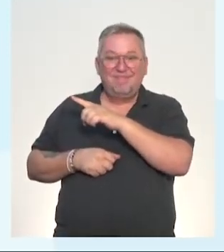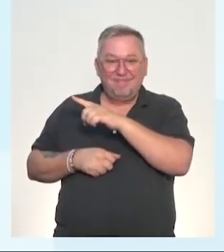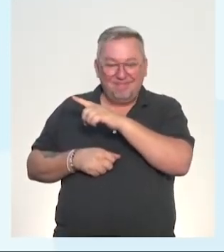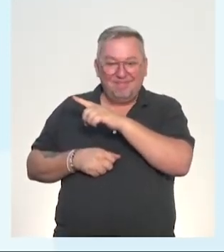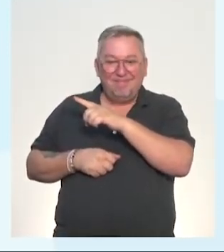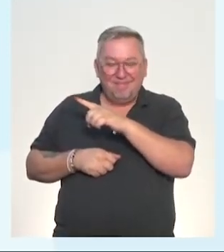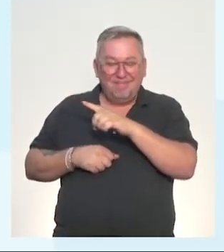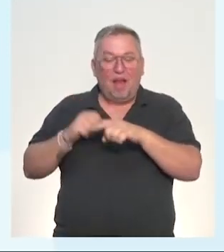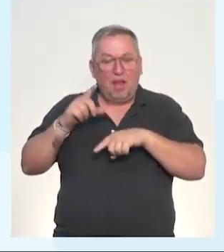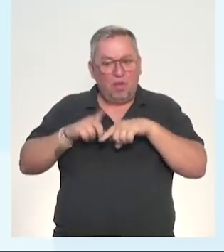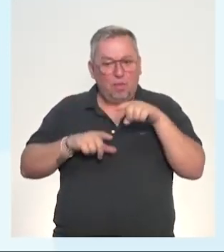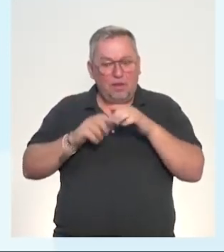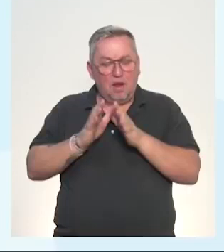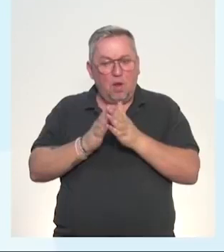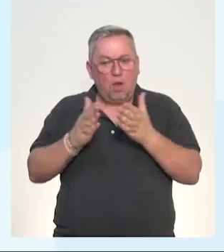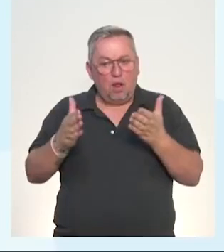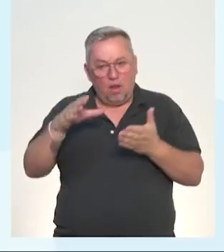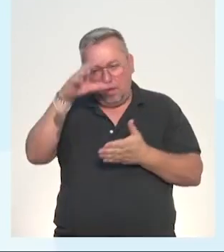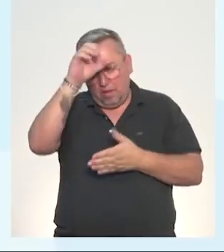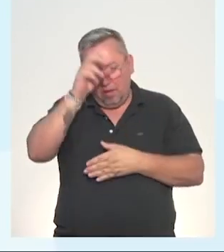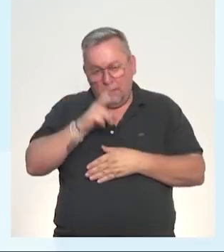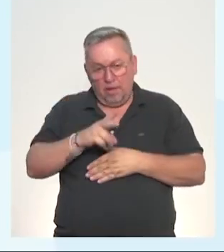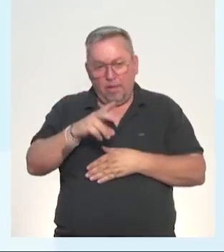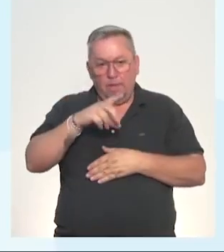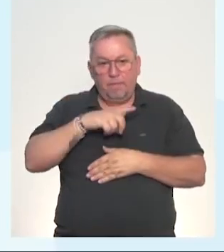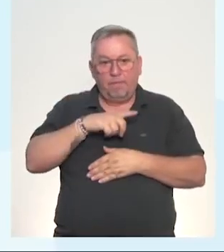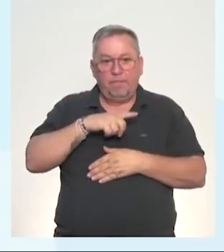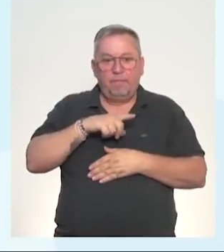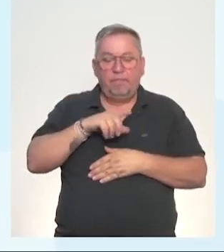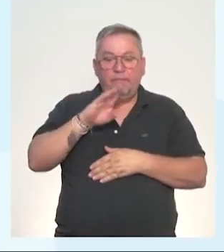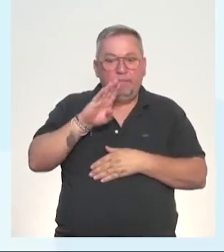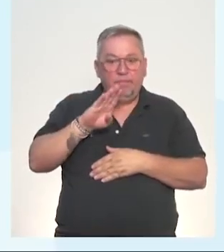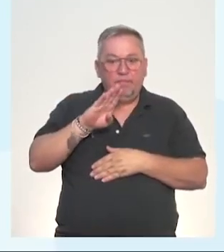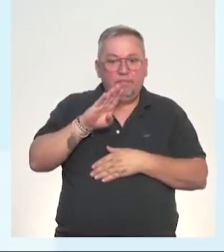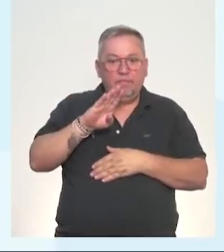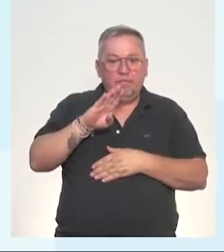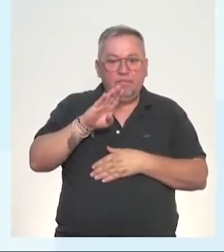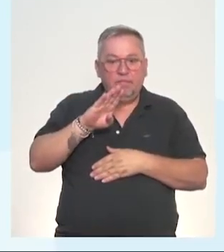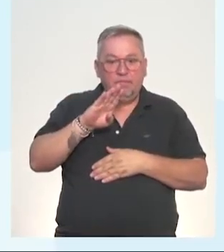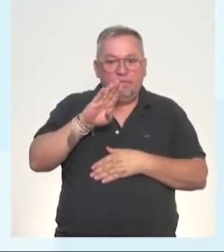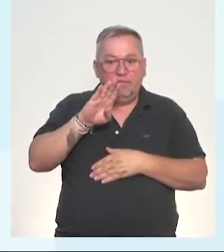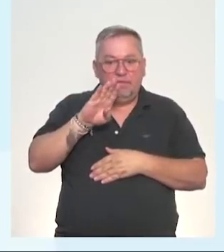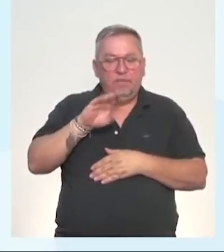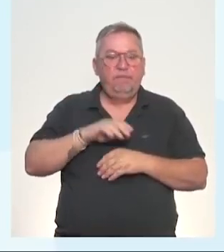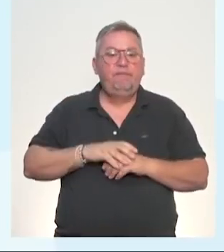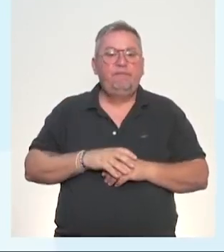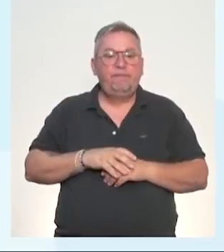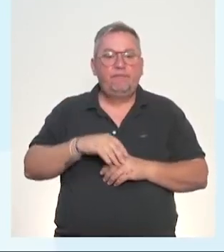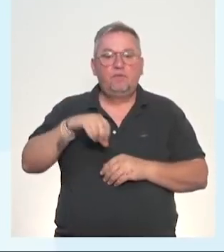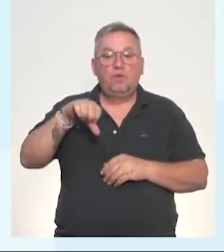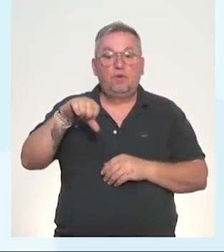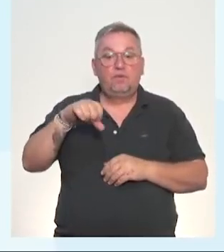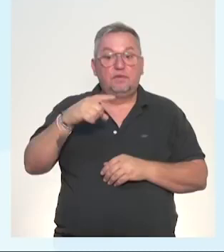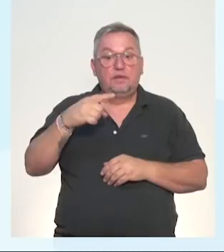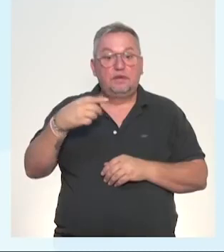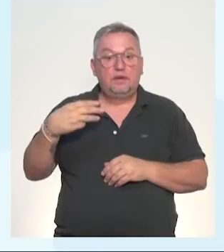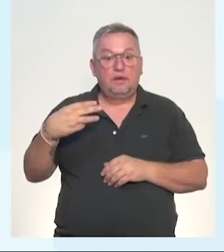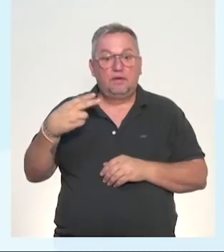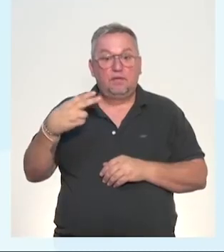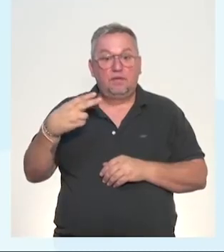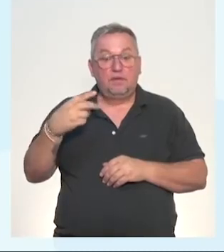material O Aprender Sempre temos a letra A, a gente optou aí pela letra B. É ela, 9,